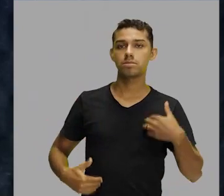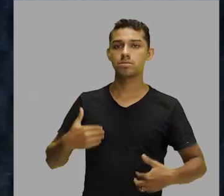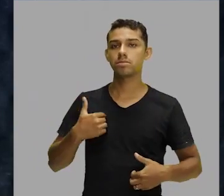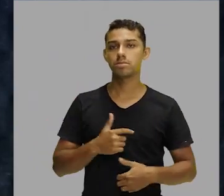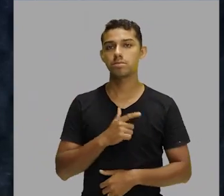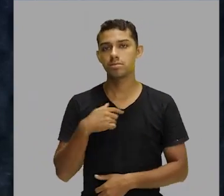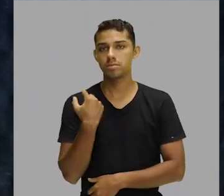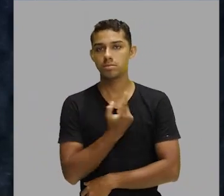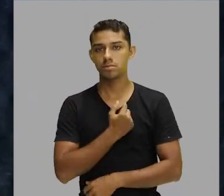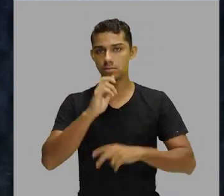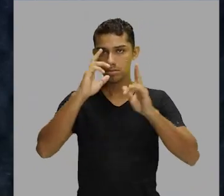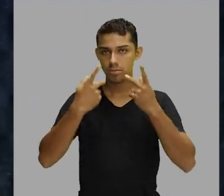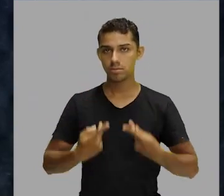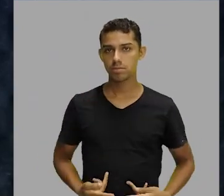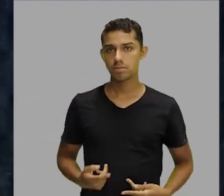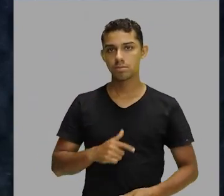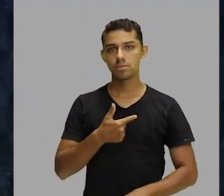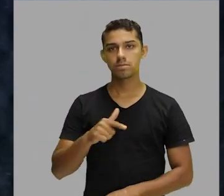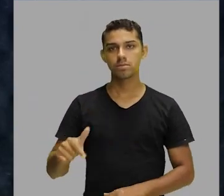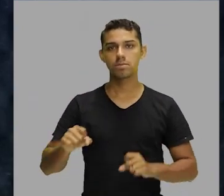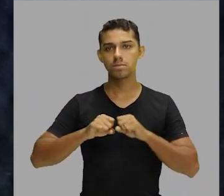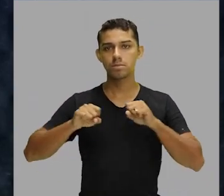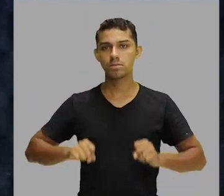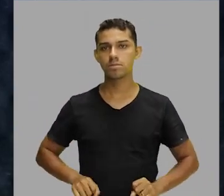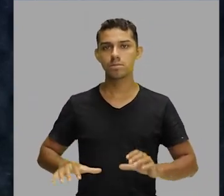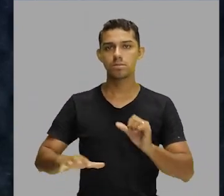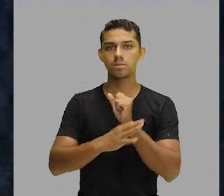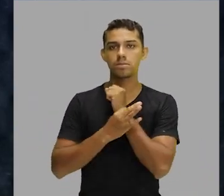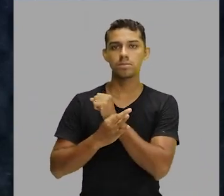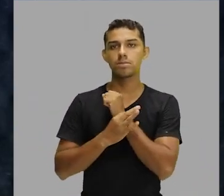não tivermos os nossos sistemas de defesa